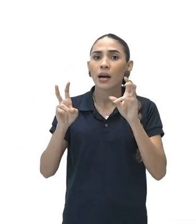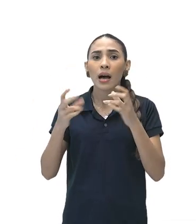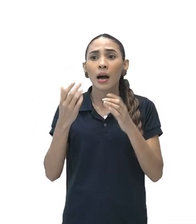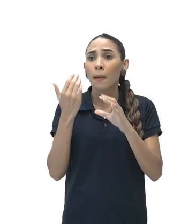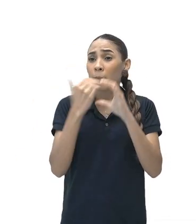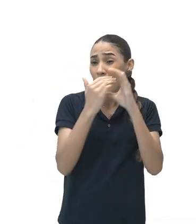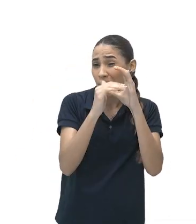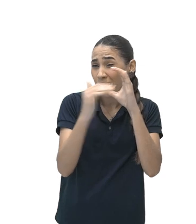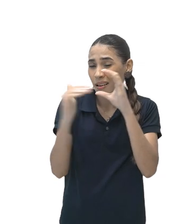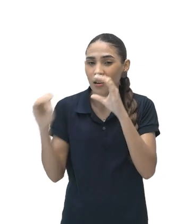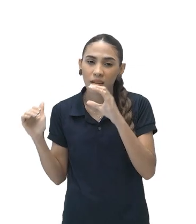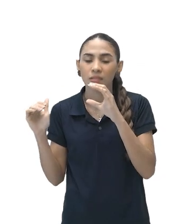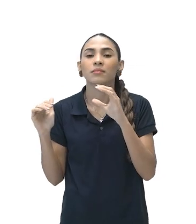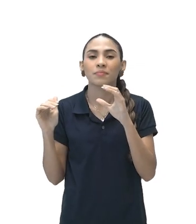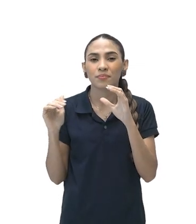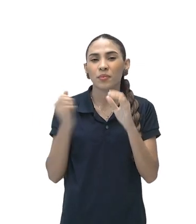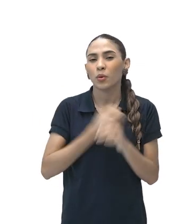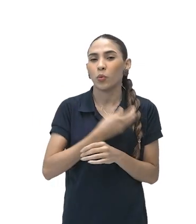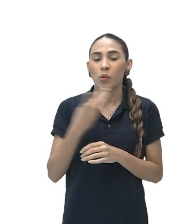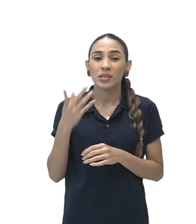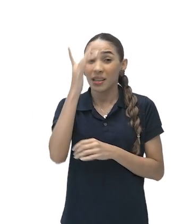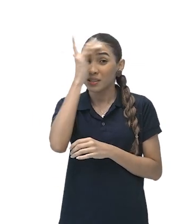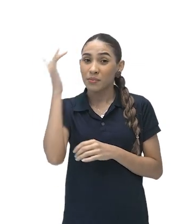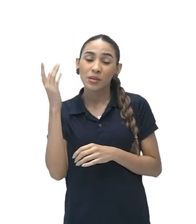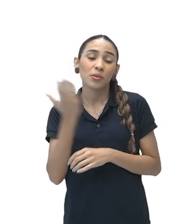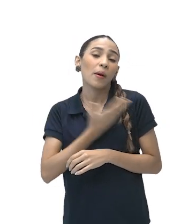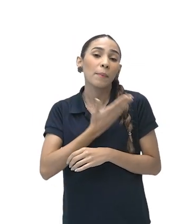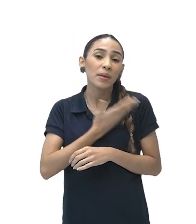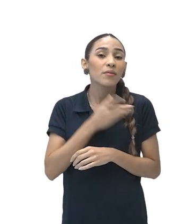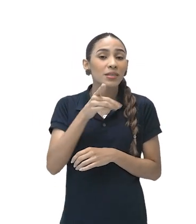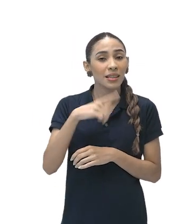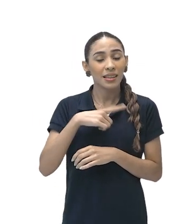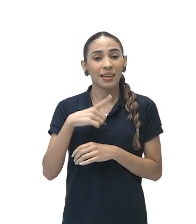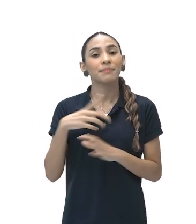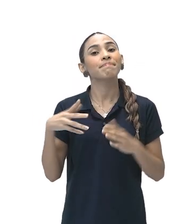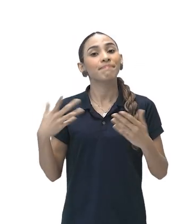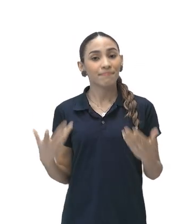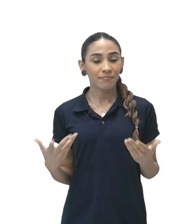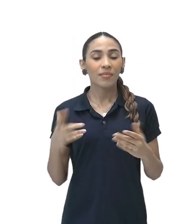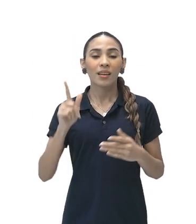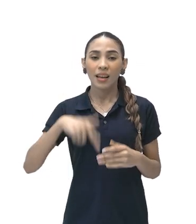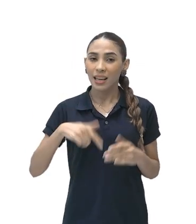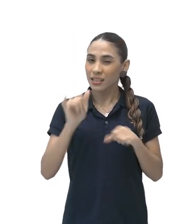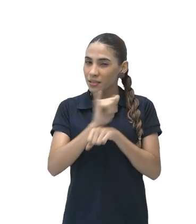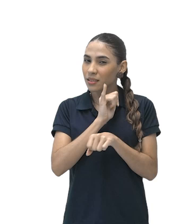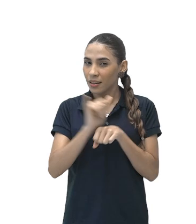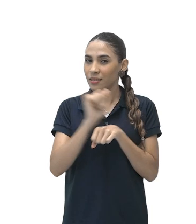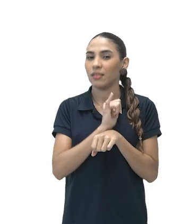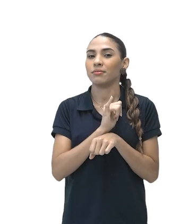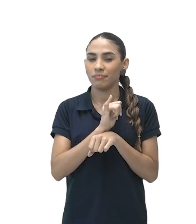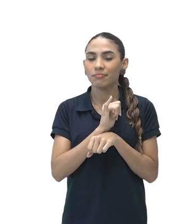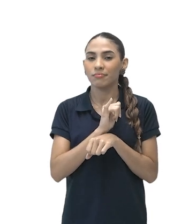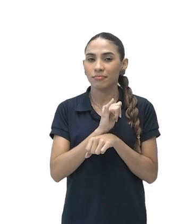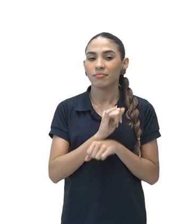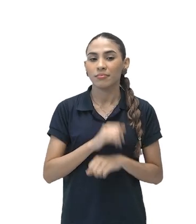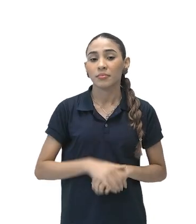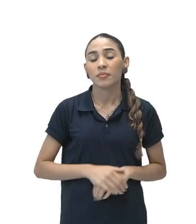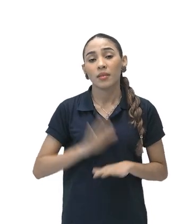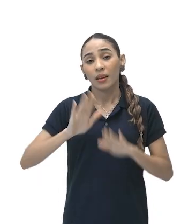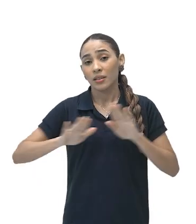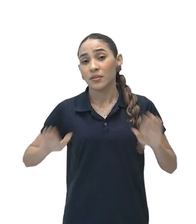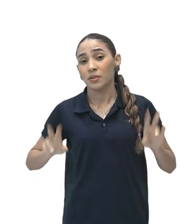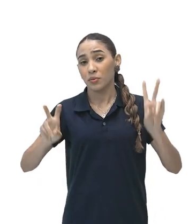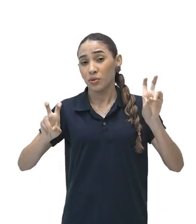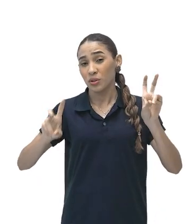mais rápido possível para a maior quantidade de amigos que você tem. Então, Isso é uma estratégia, tá, gente? Muitas vezes